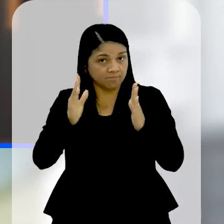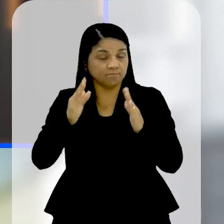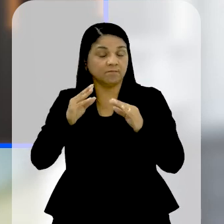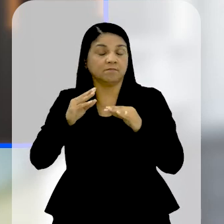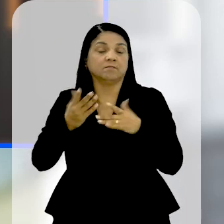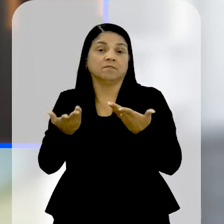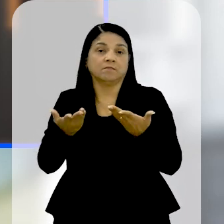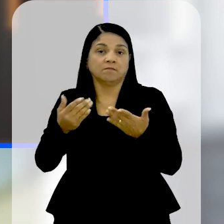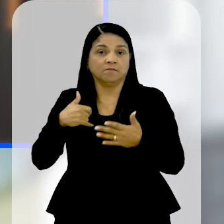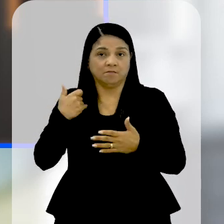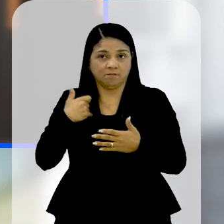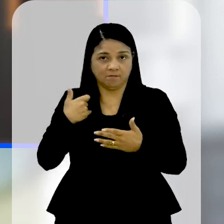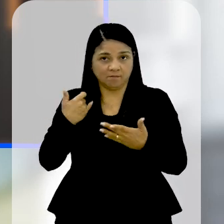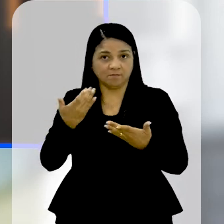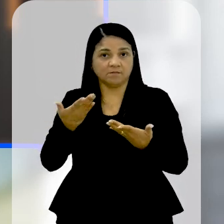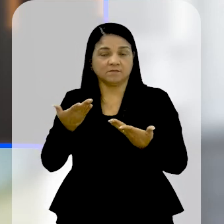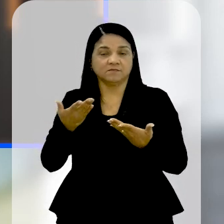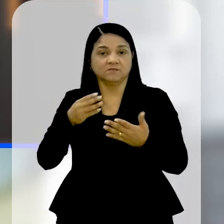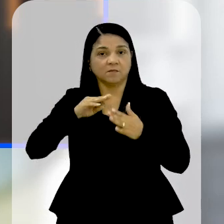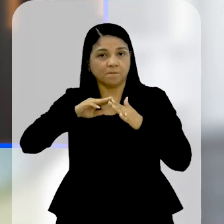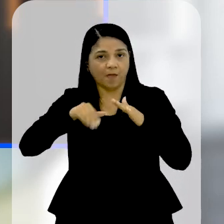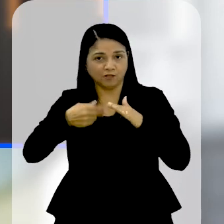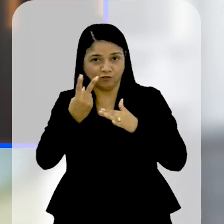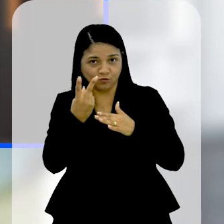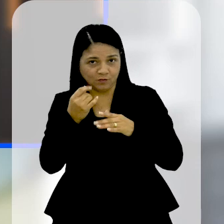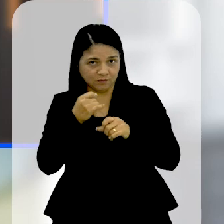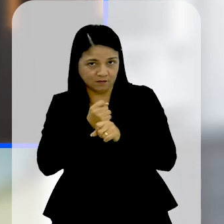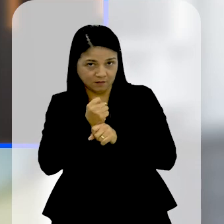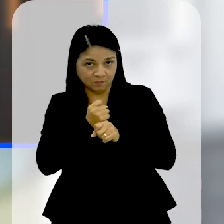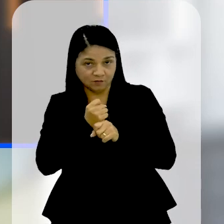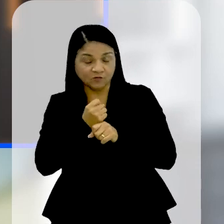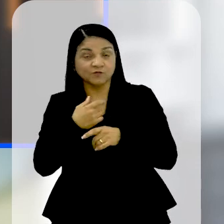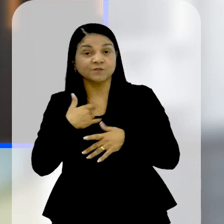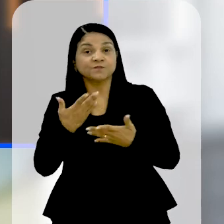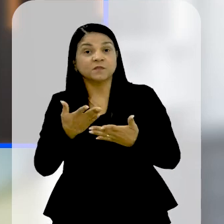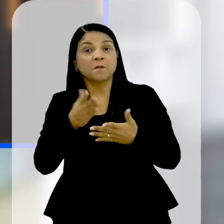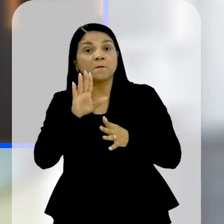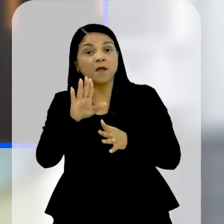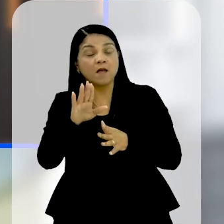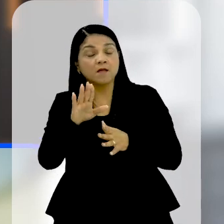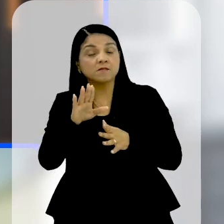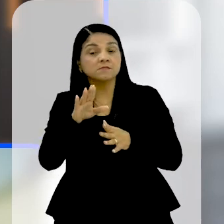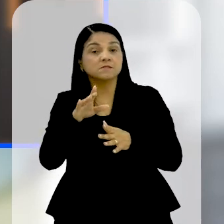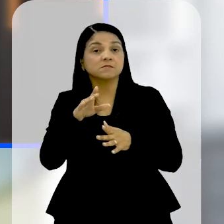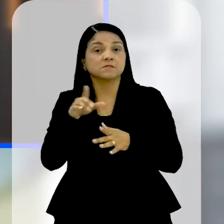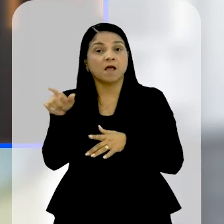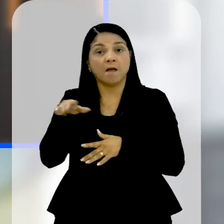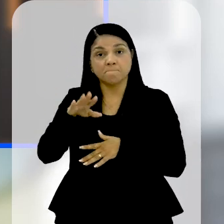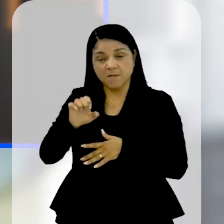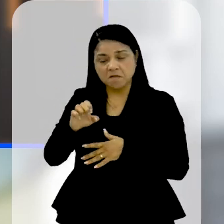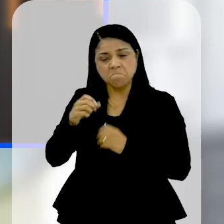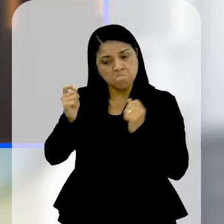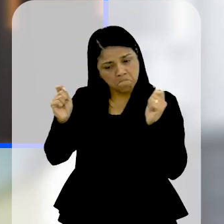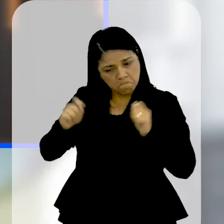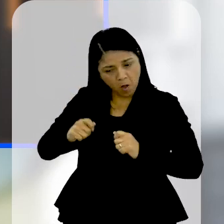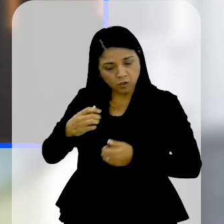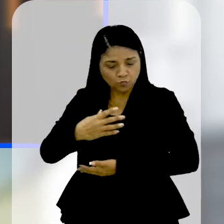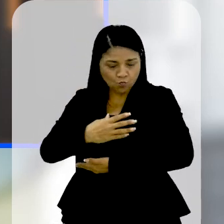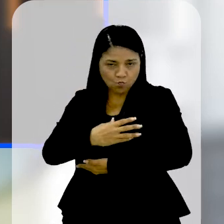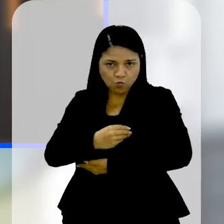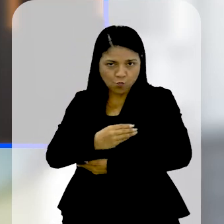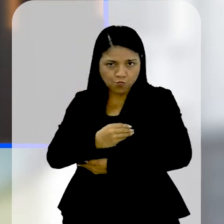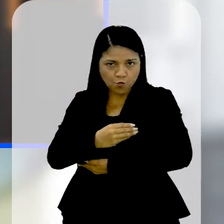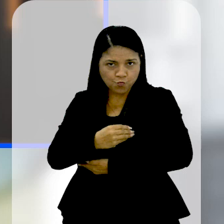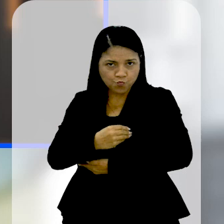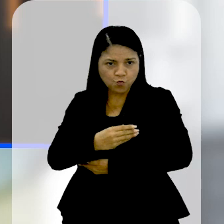é importante lembrar que esse leite deve ser consumido, né, se a mãe ainda pode amamentar,